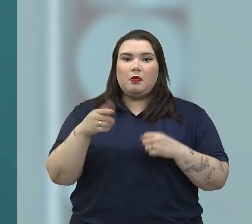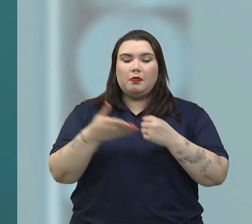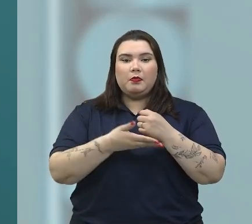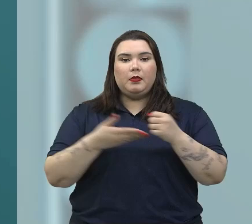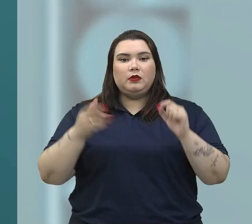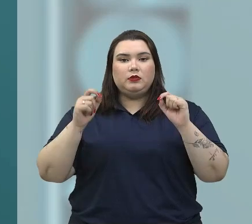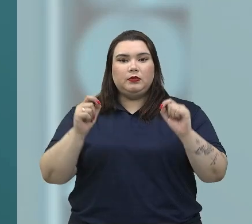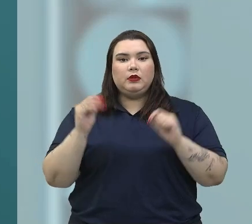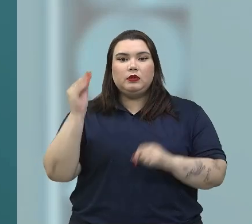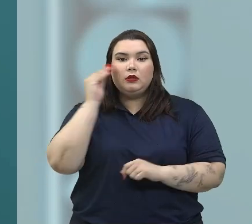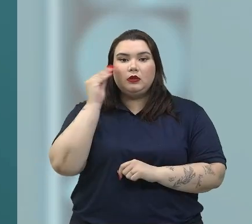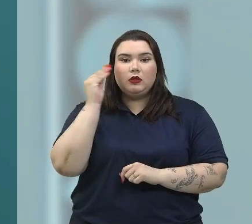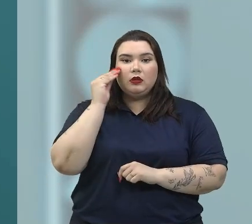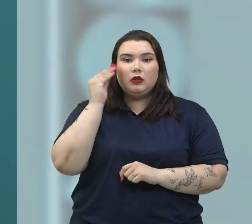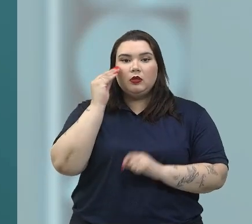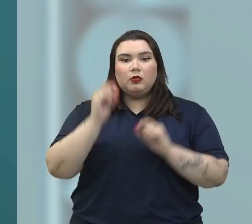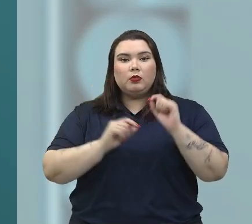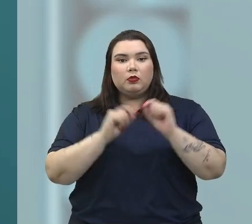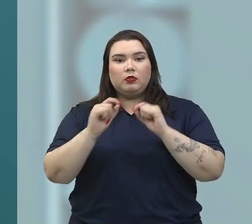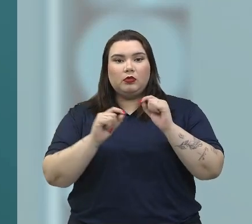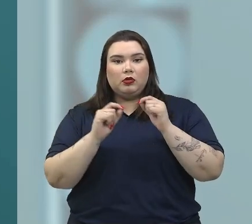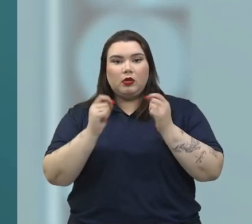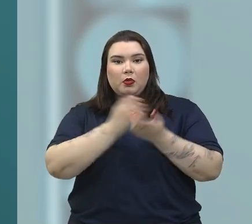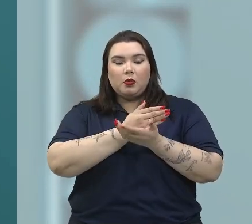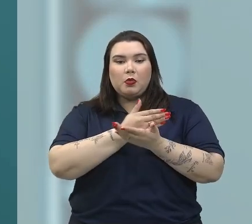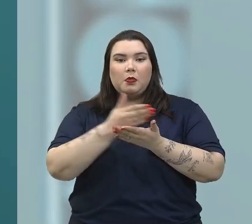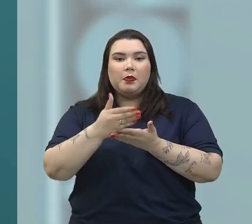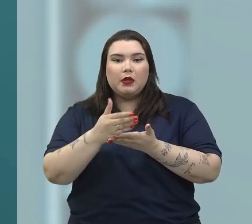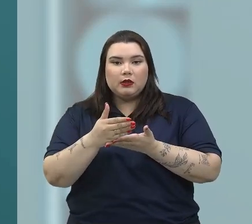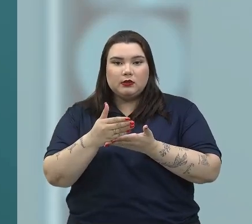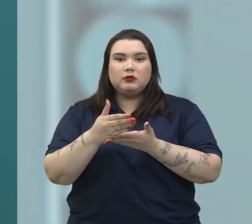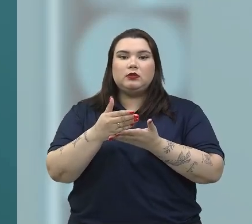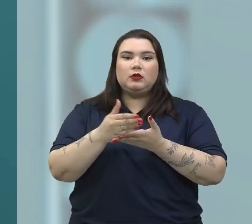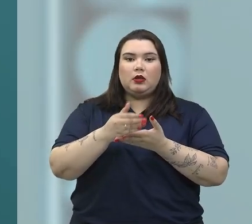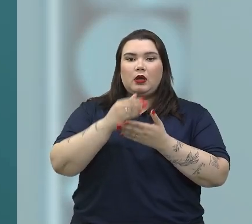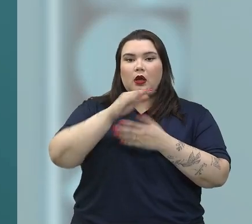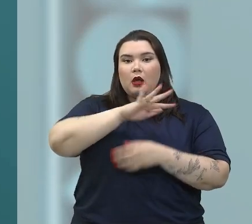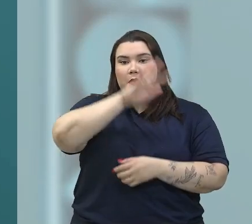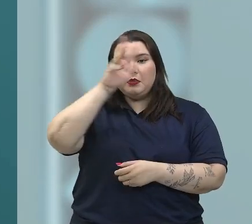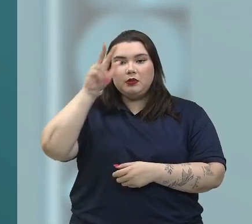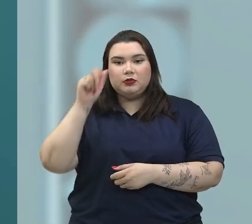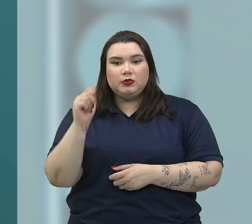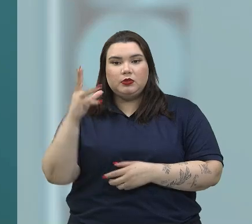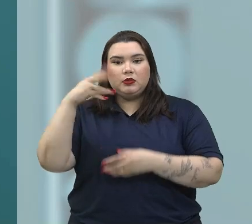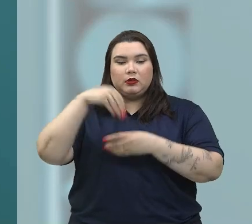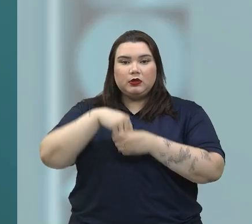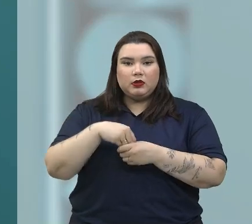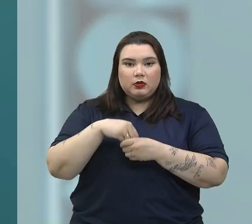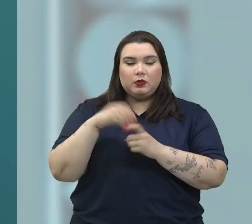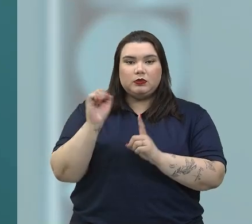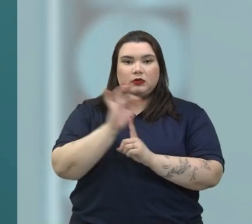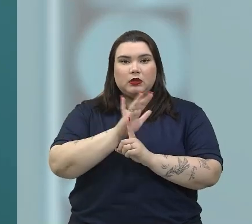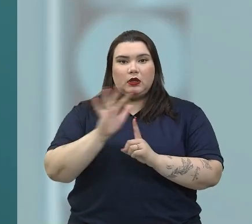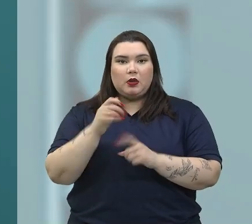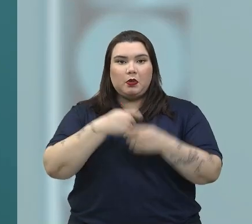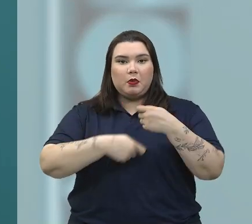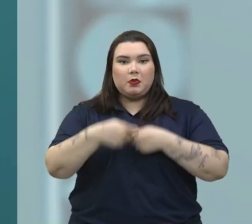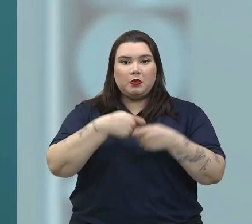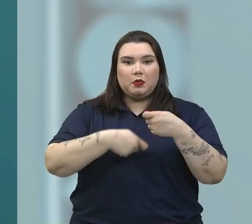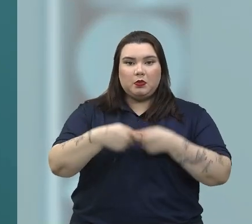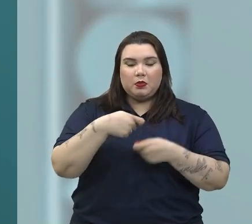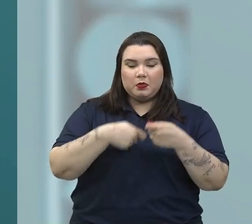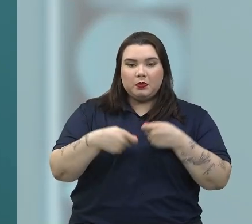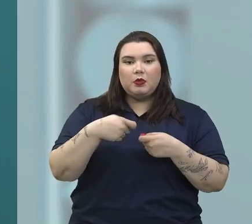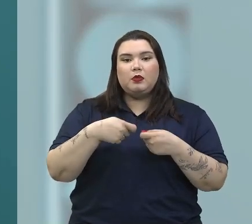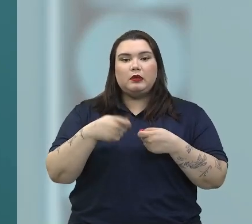uma tentativa de inserir, digamos, a Amazônia dentro do cenário econômico, do cenário